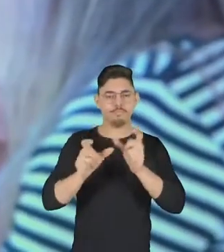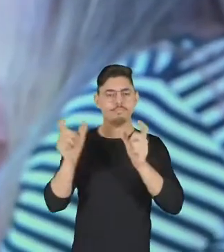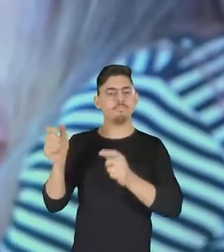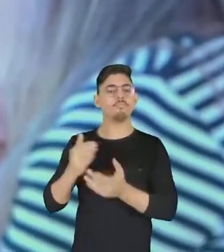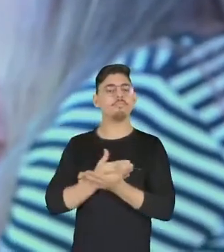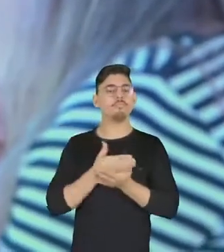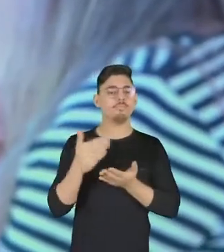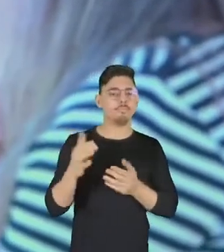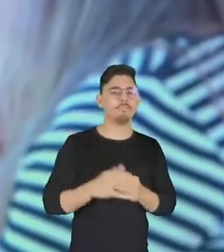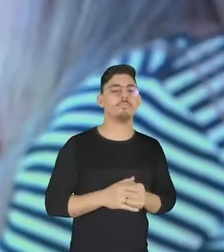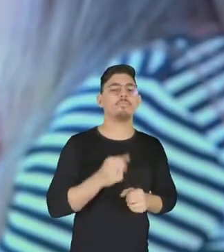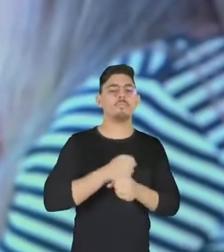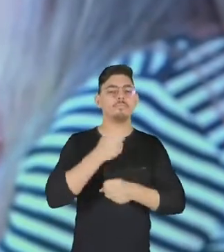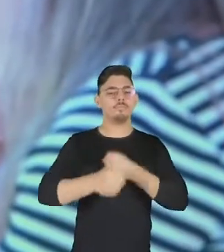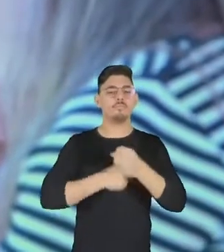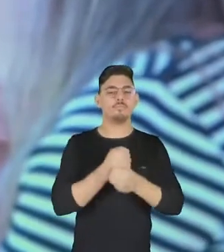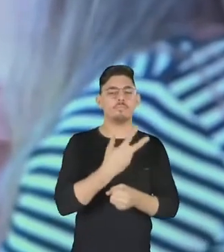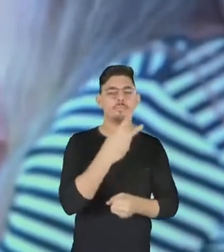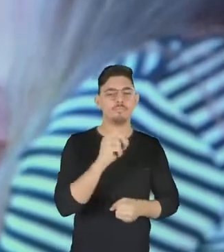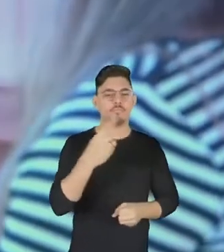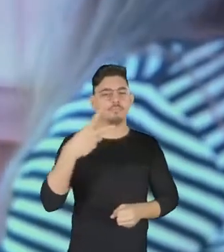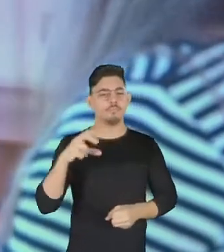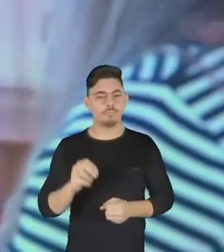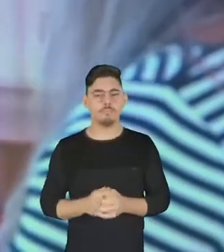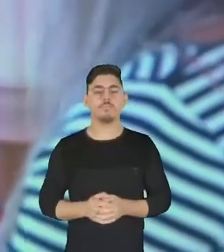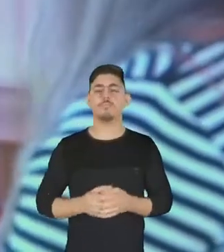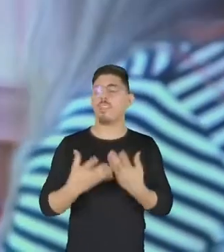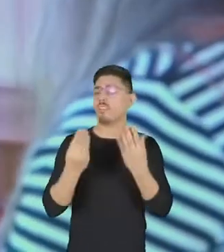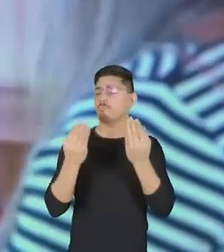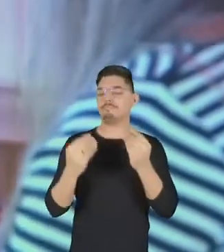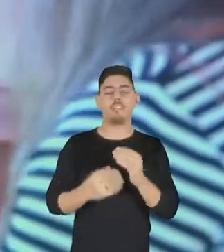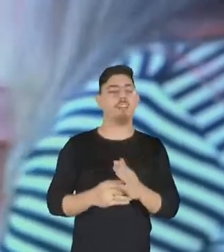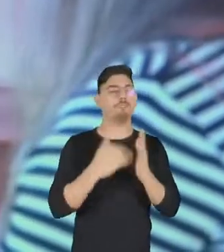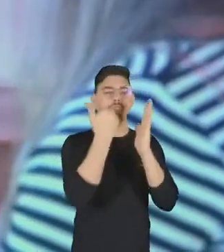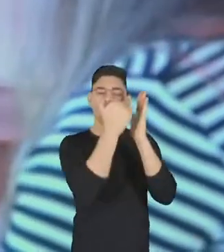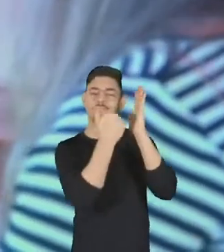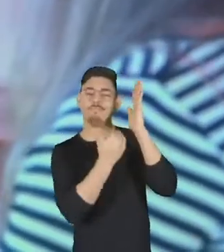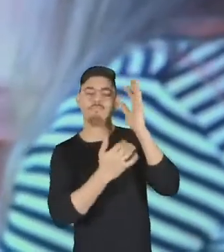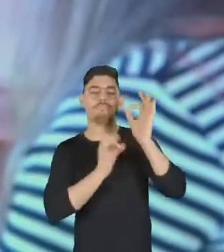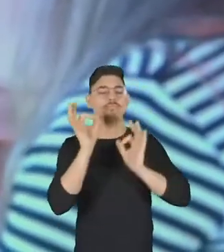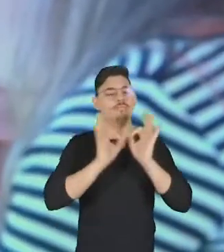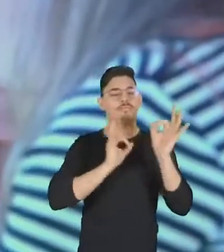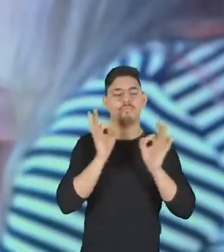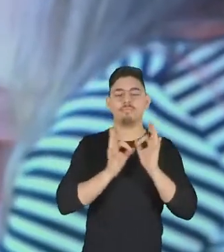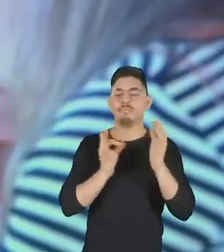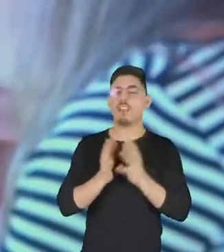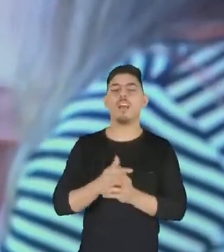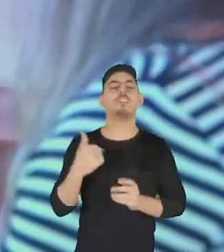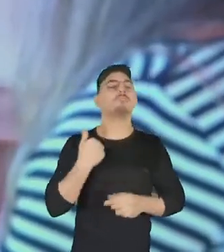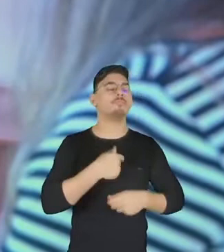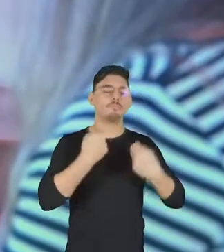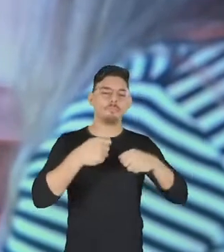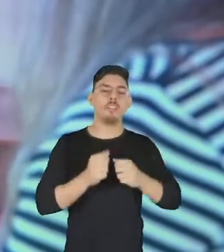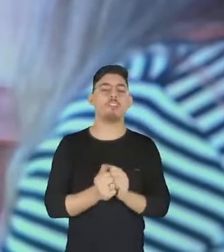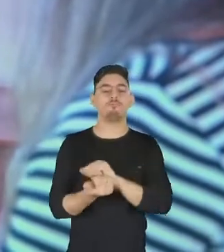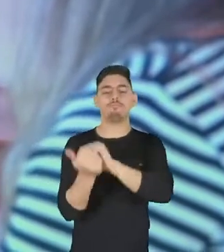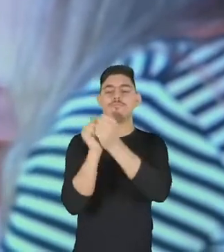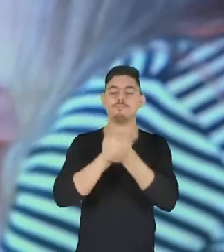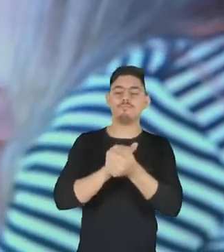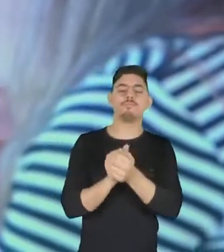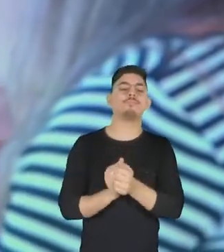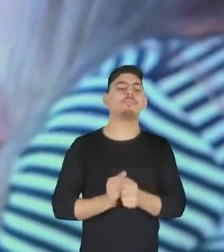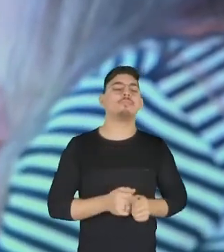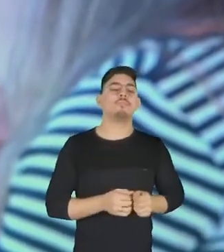começamos o ano de 2020 com muitos planos, com muitos projetos e tivemos que mudar, né, no meio do